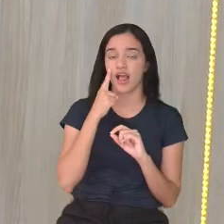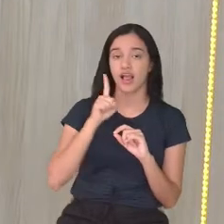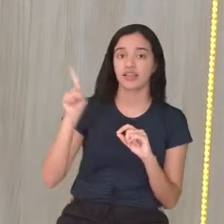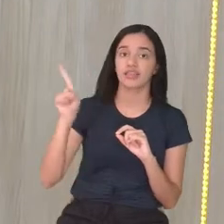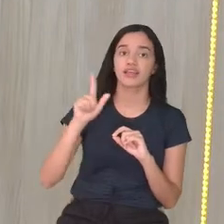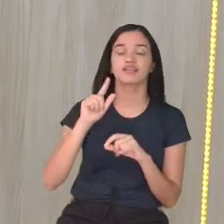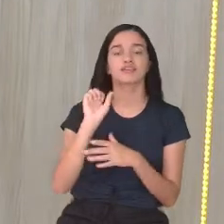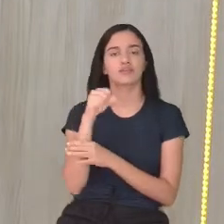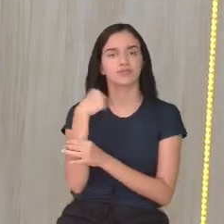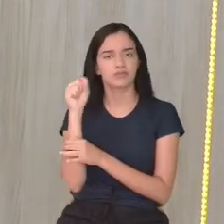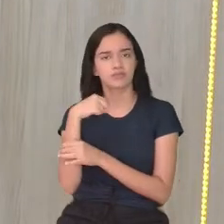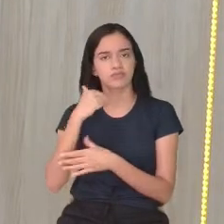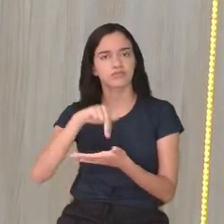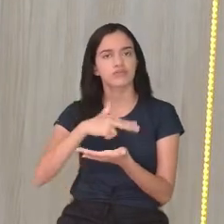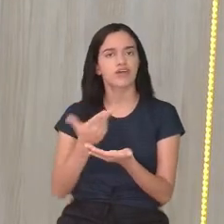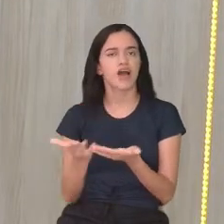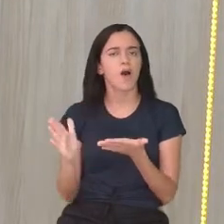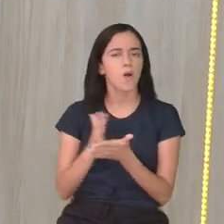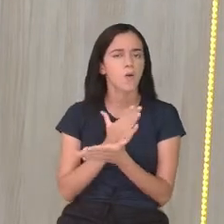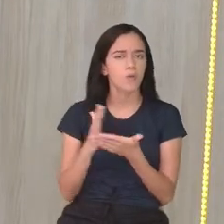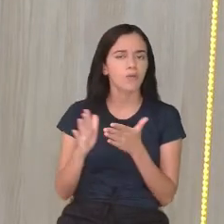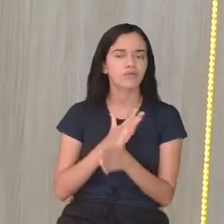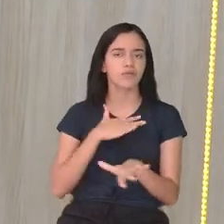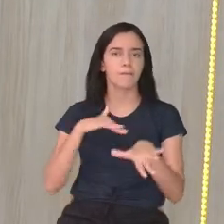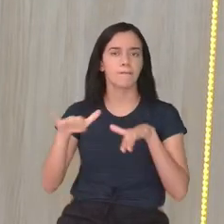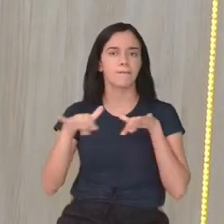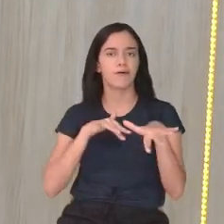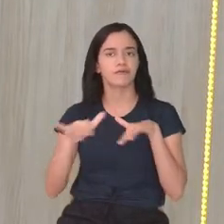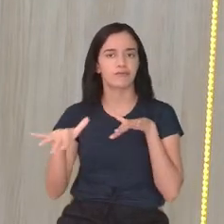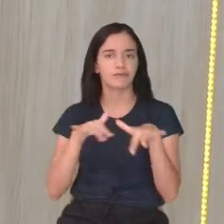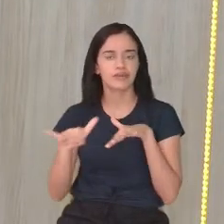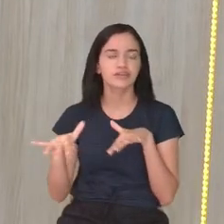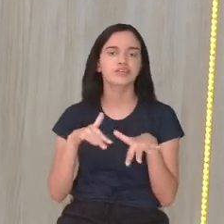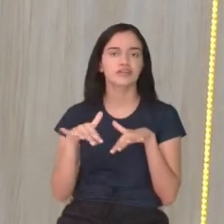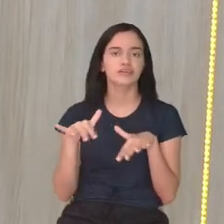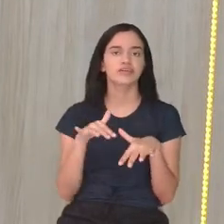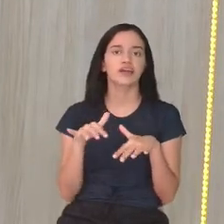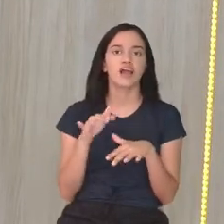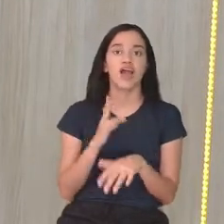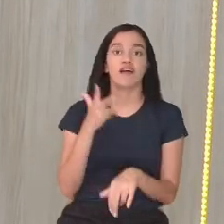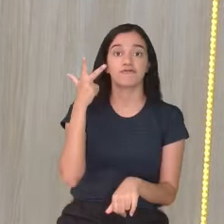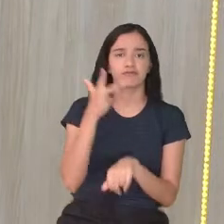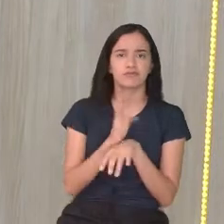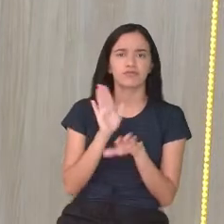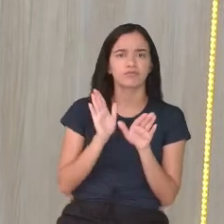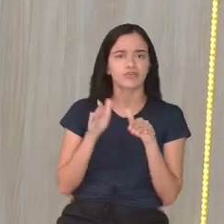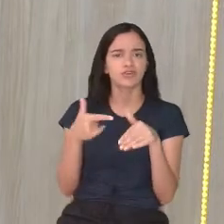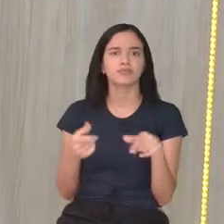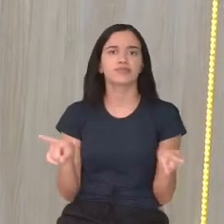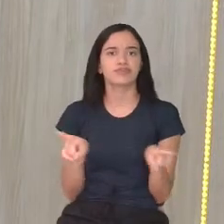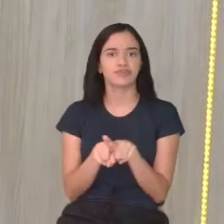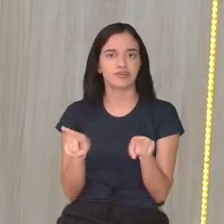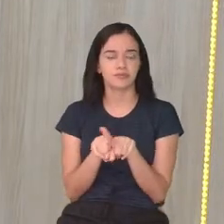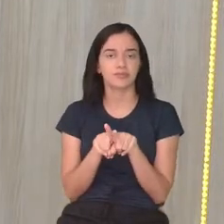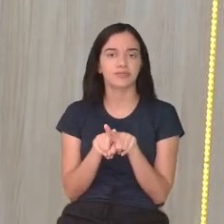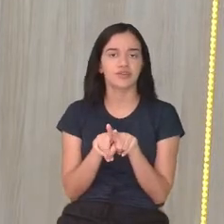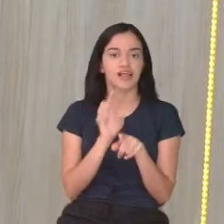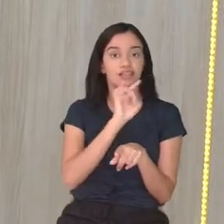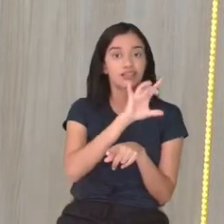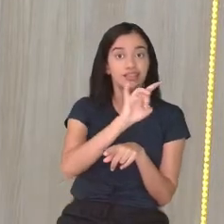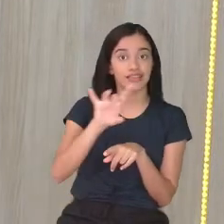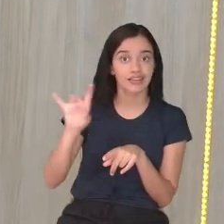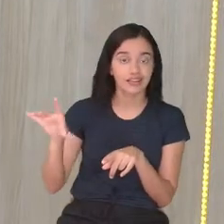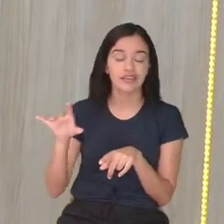ginásticas, né? A gente vai ver alguns movimentos, alguns vídeos mais específicos de cada uma